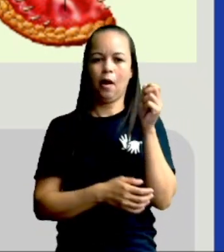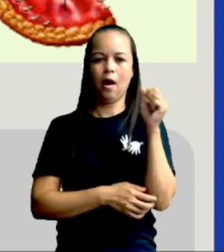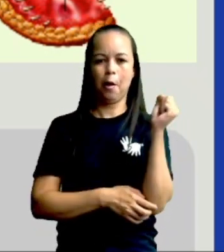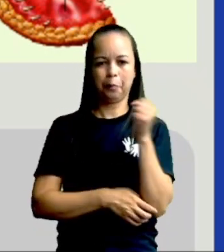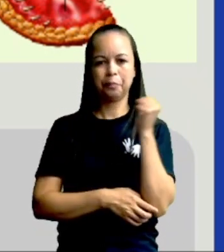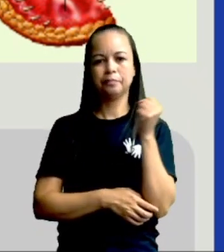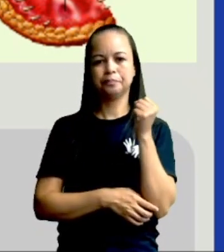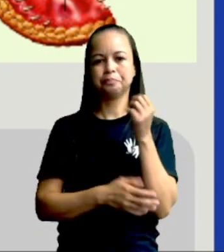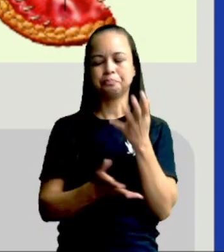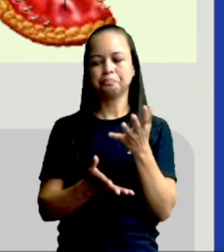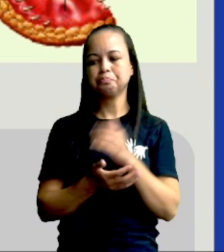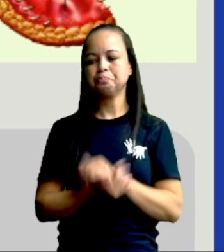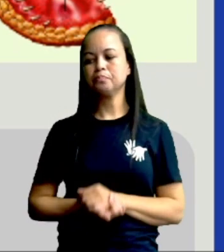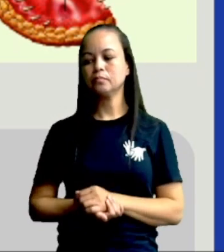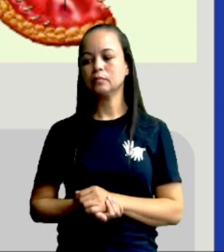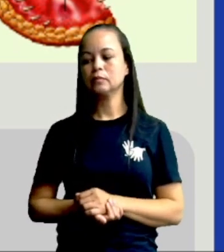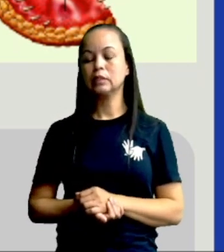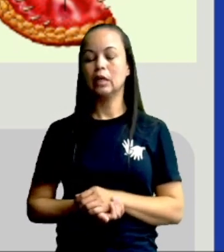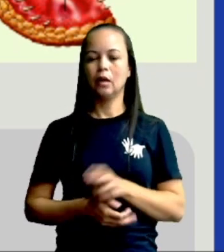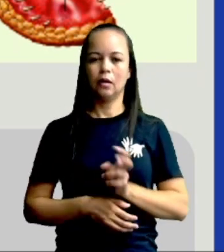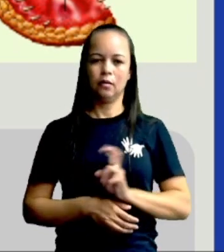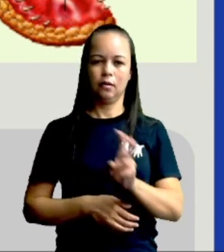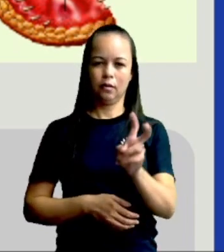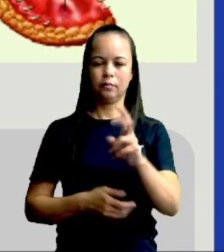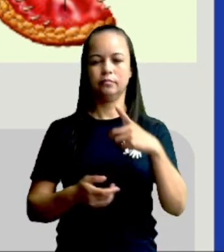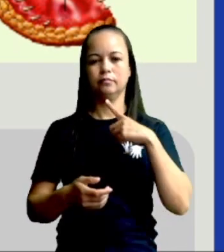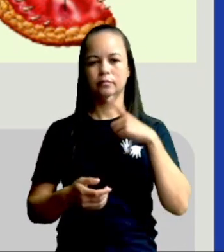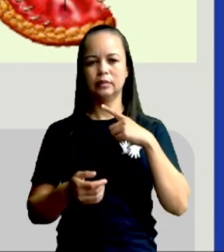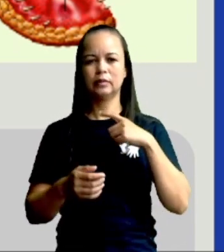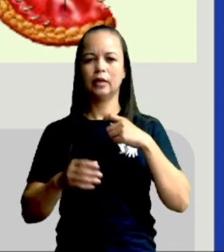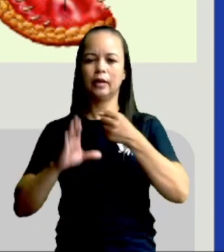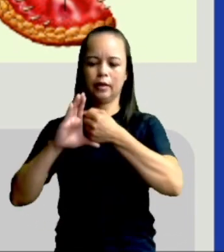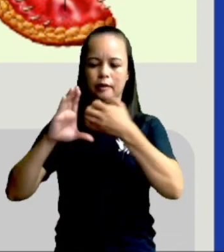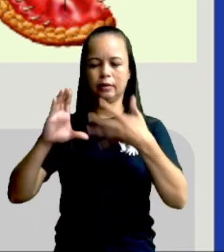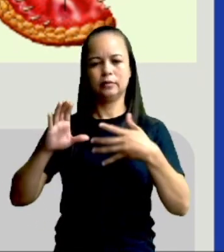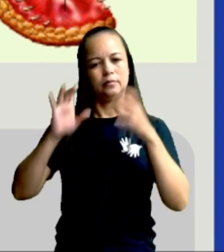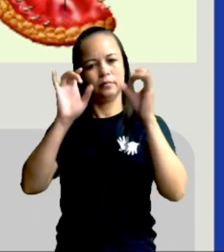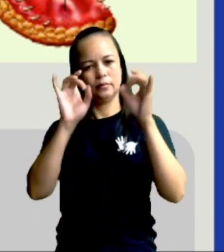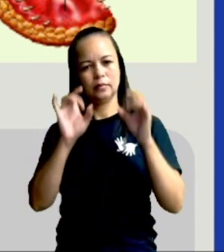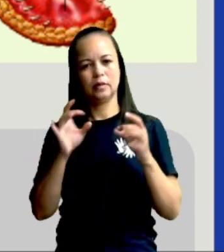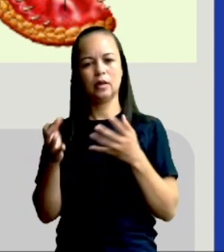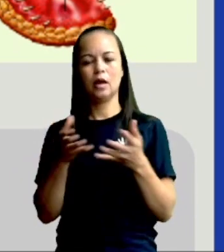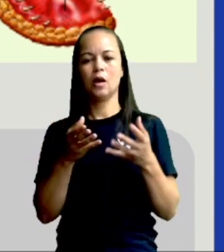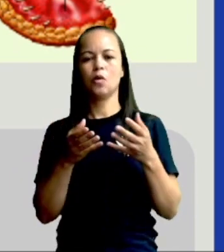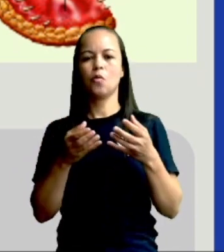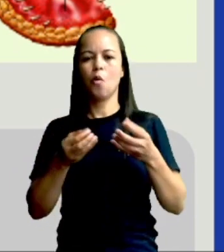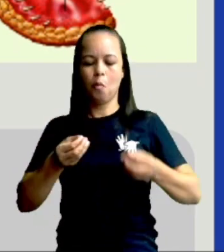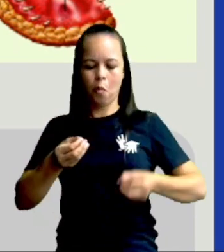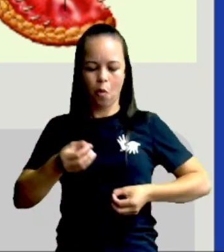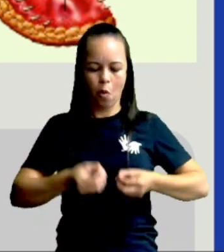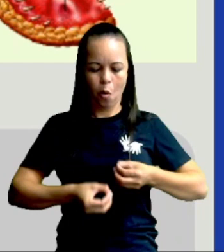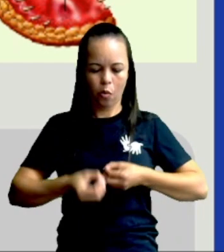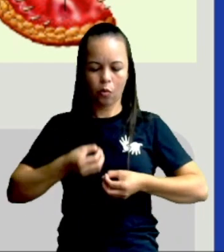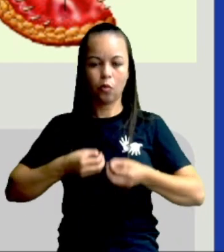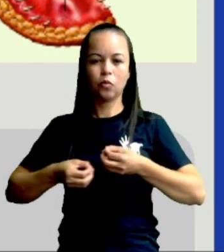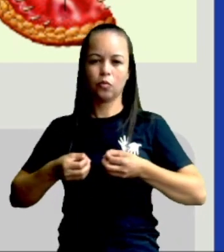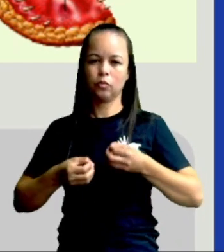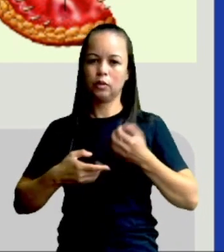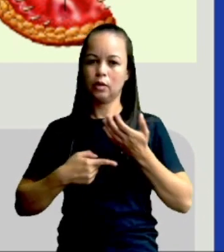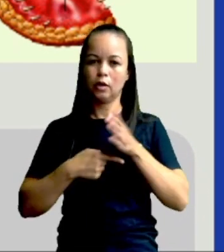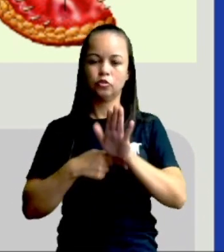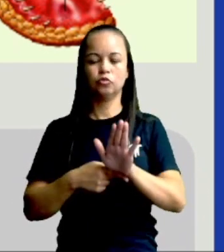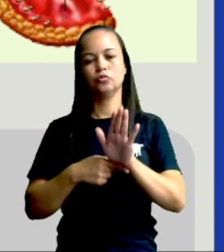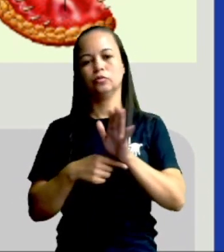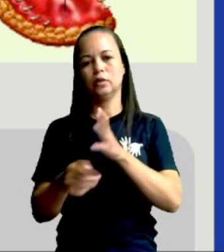emergência. A cobra também possui características bem especiais, como órgãos que auxiliam na